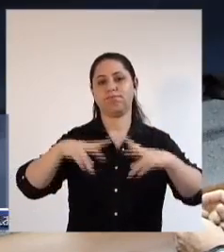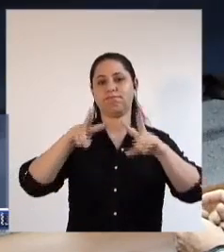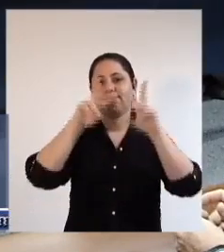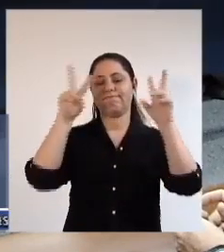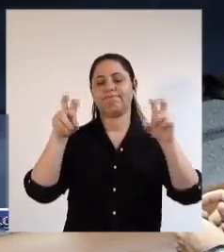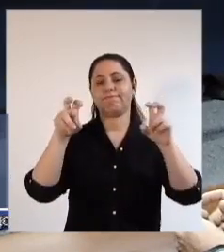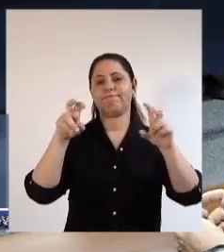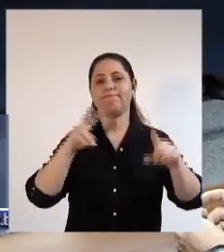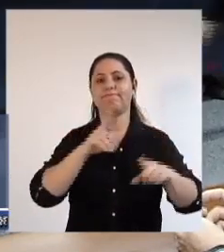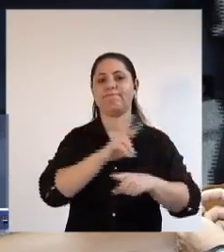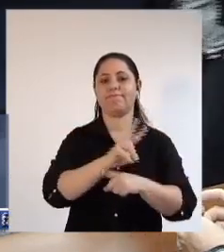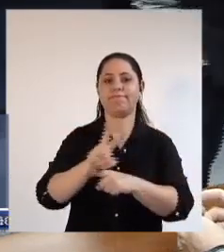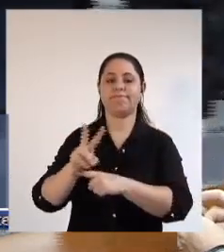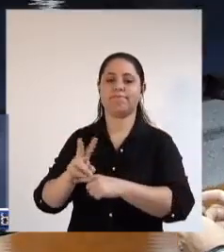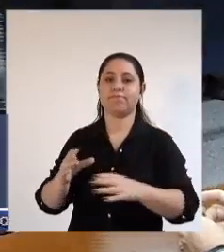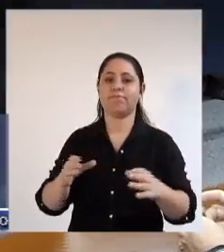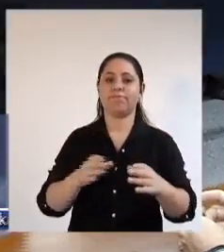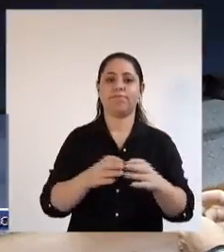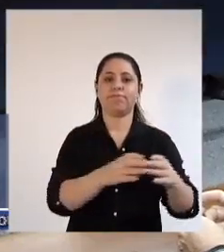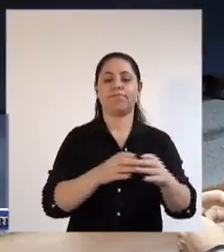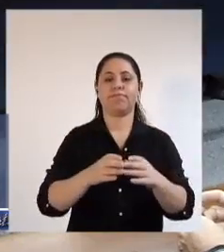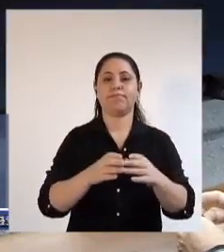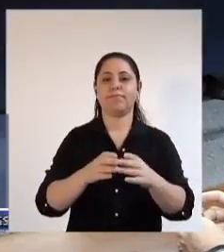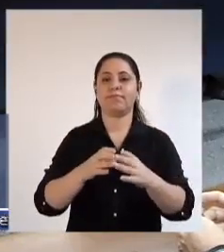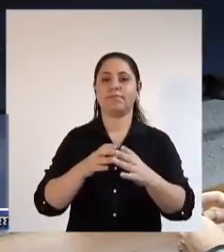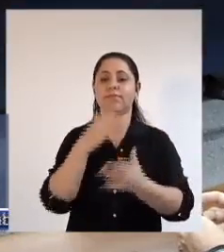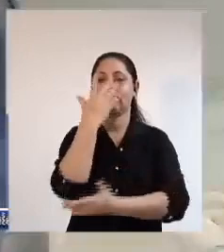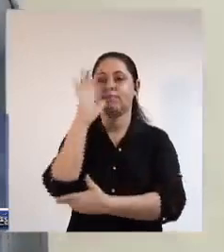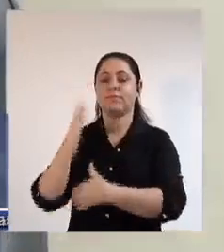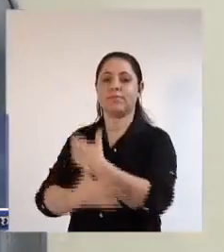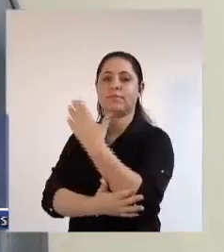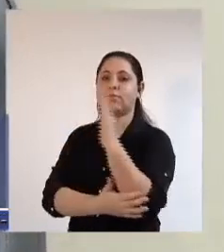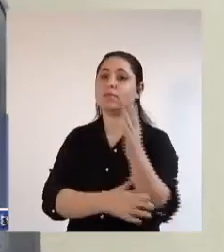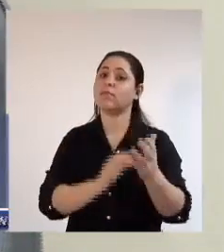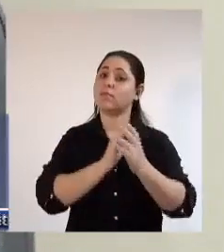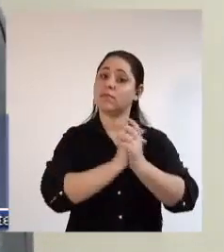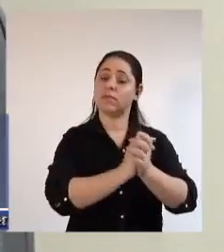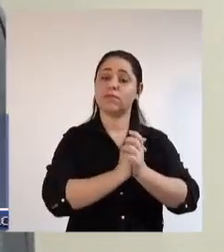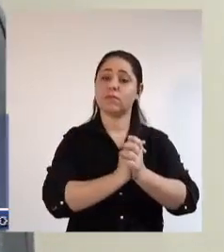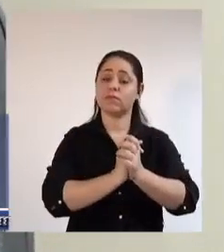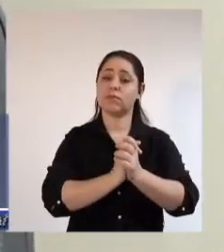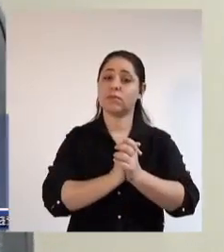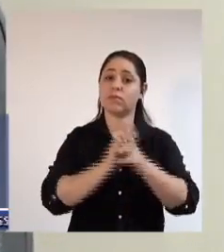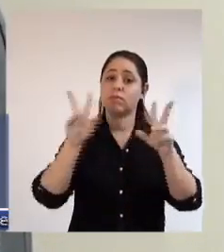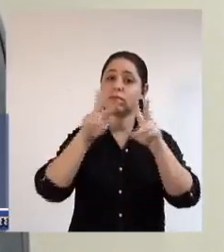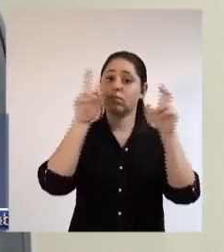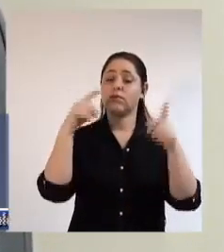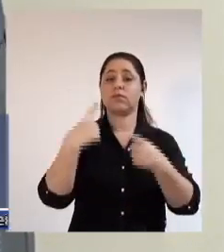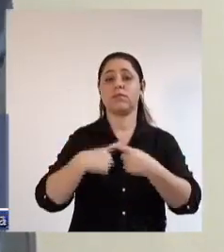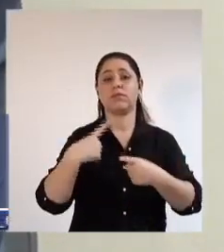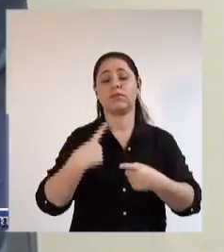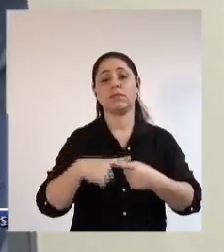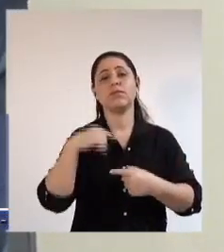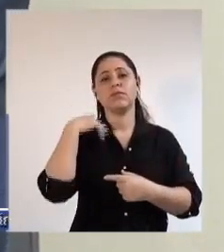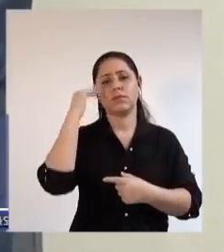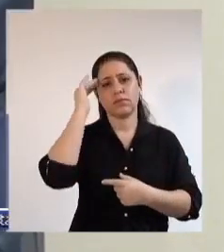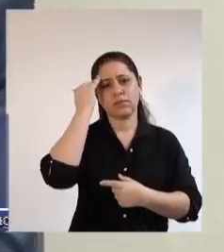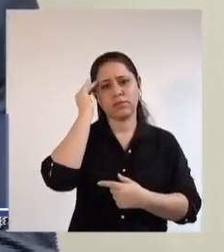unidades de conservação e aí renato parabenizar pela iniciativa porque eu entendo que